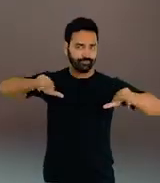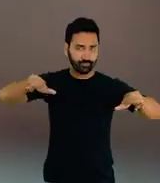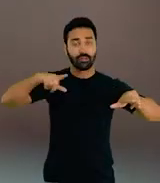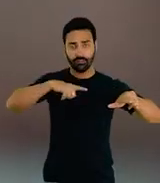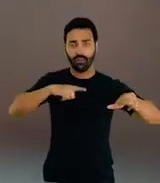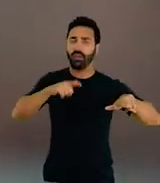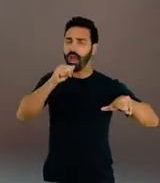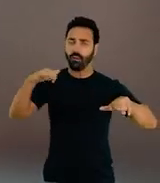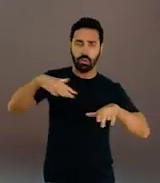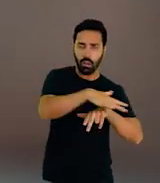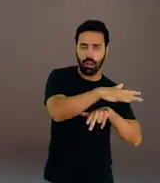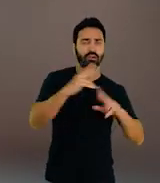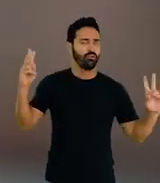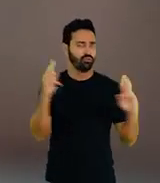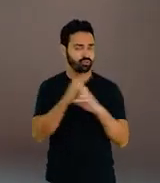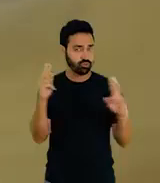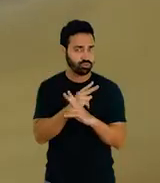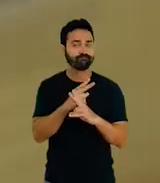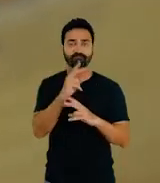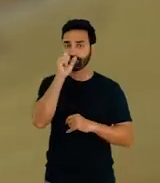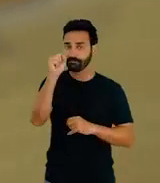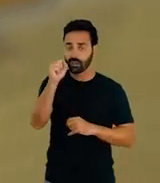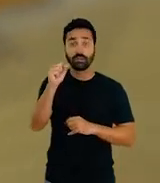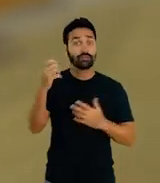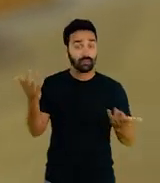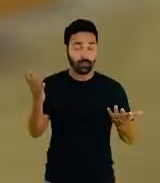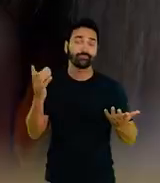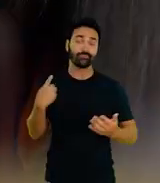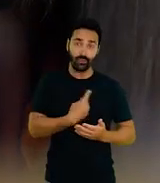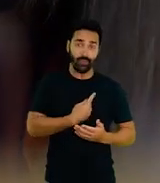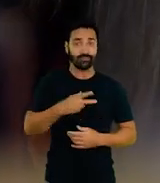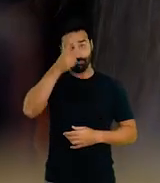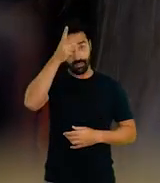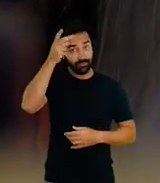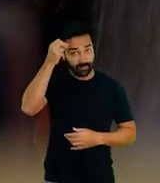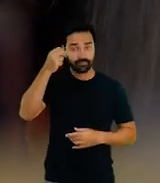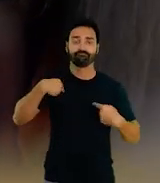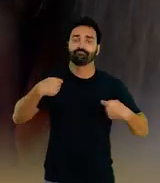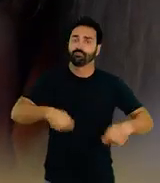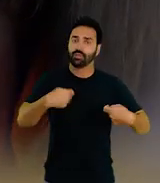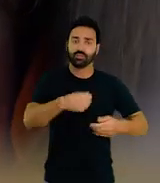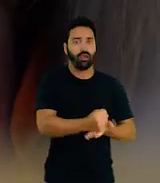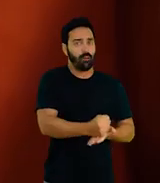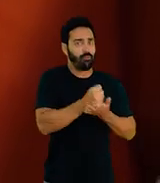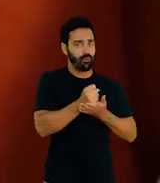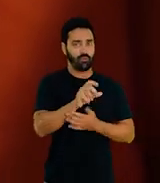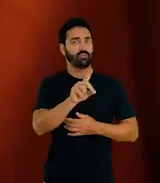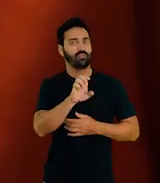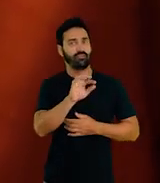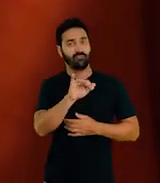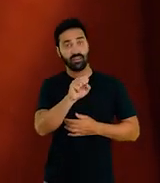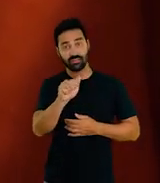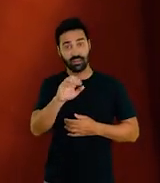climáticas, de enxurradas, de vendavais. Então, assim, por muitas vezes nós, como prefeitos, necessitamos do